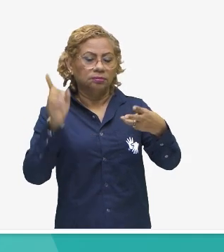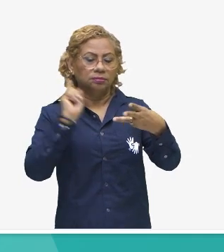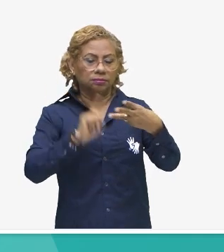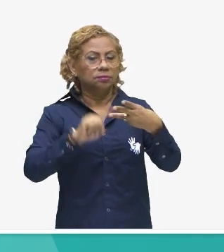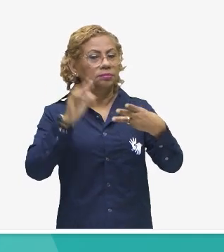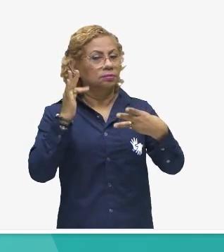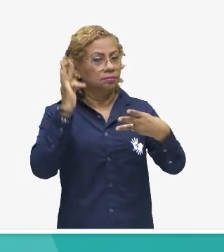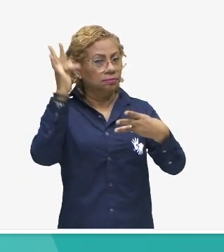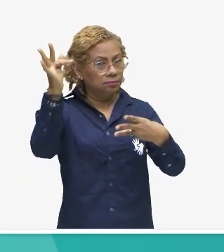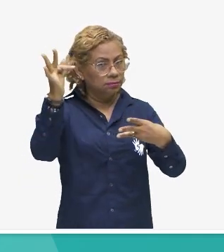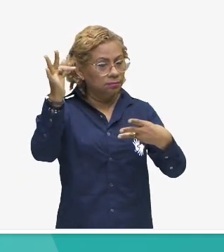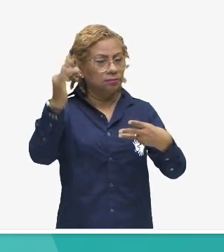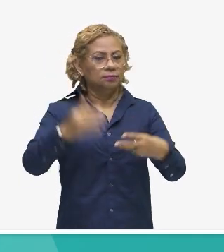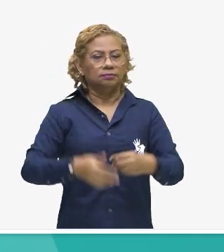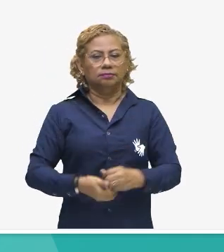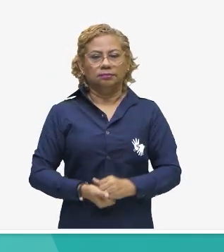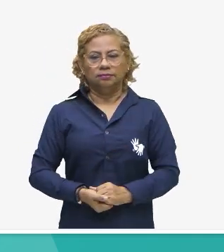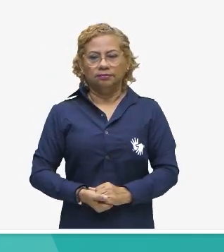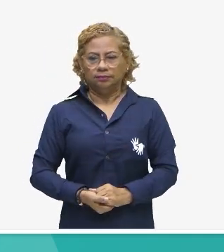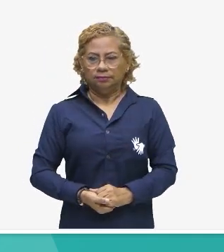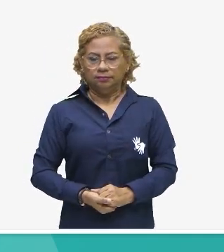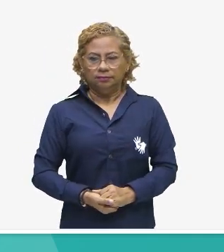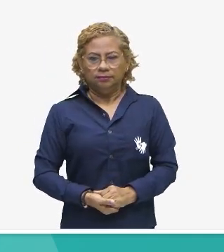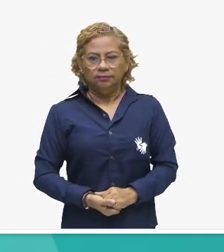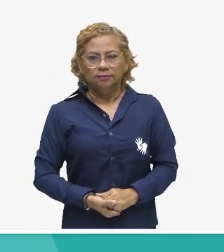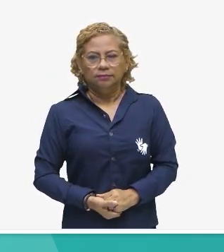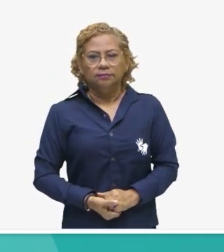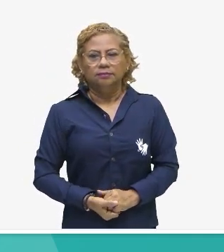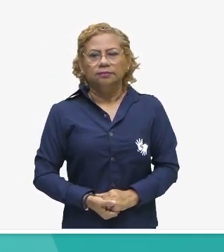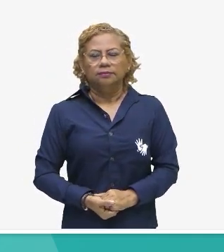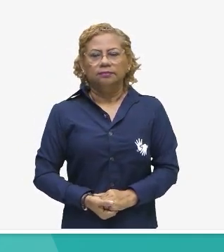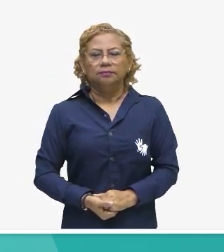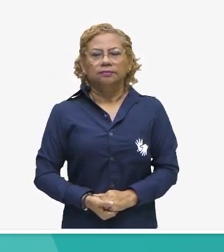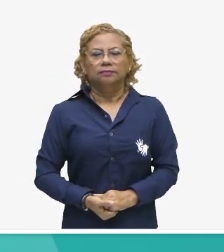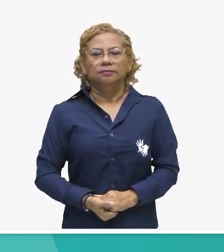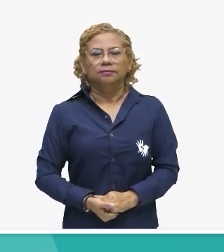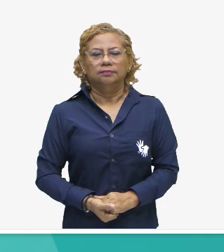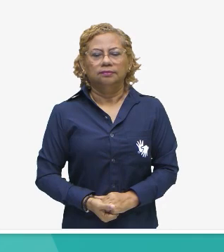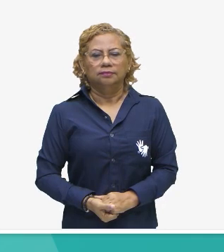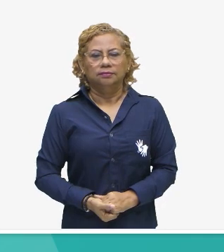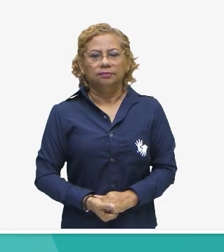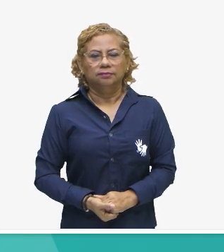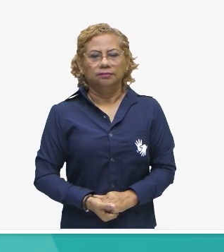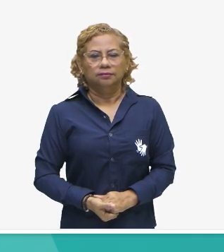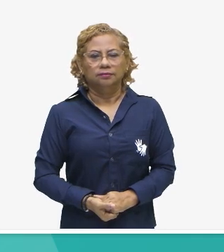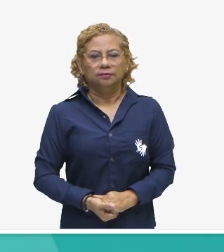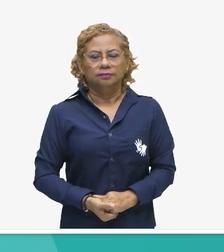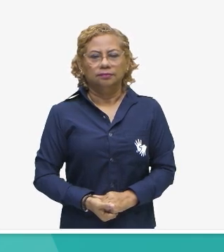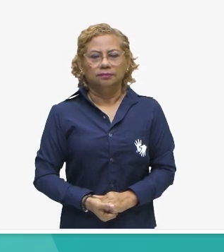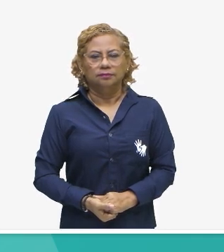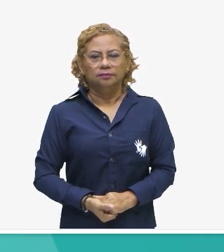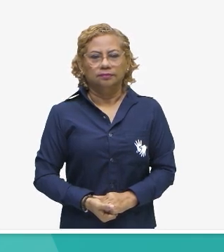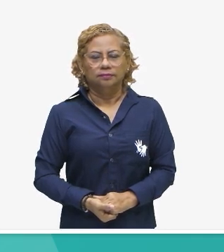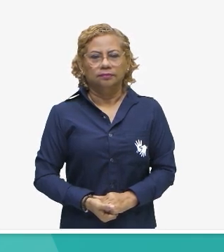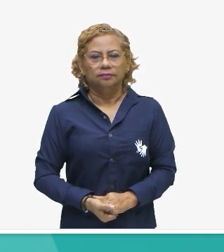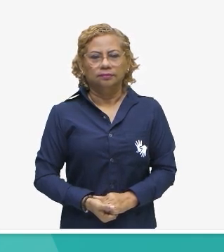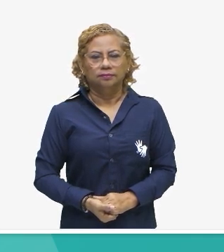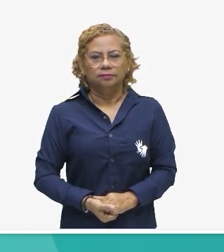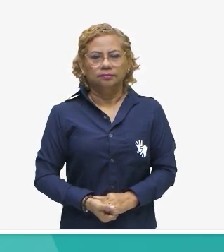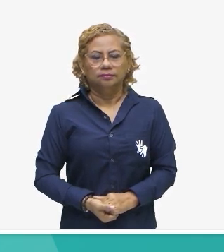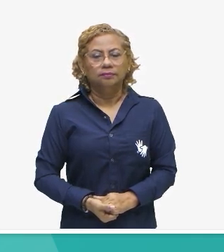passado, conto num presente e contarei no futuro. Então, ele